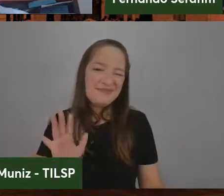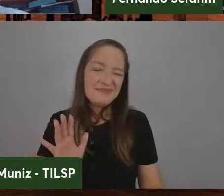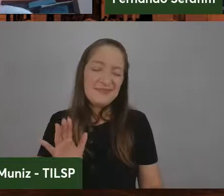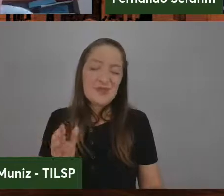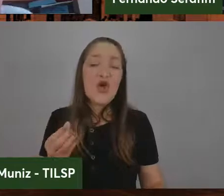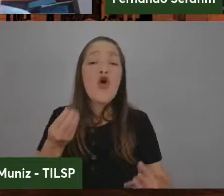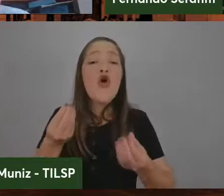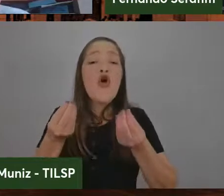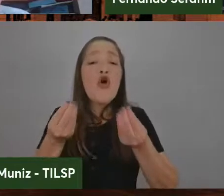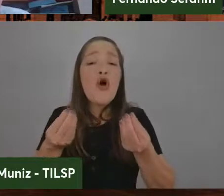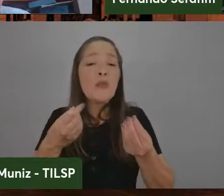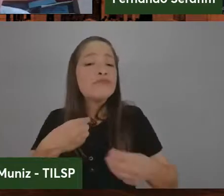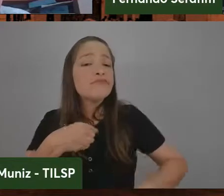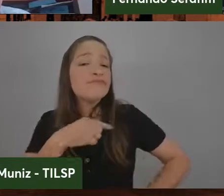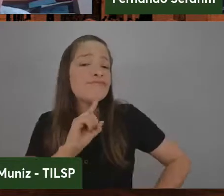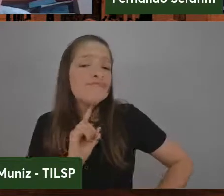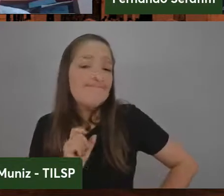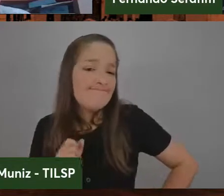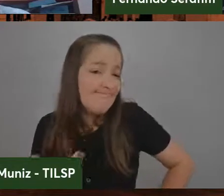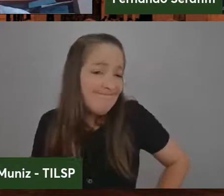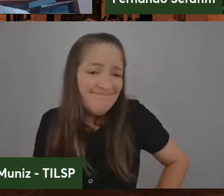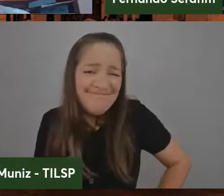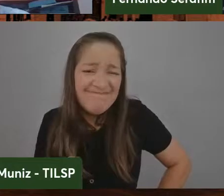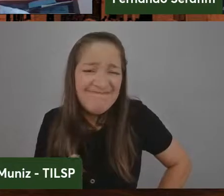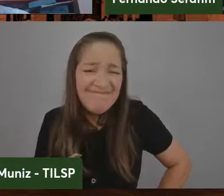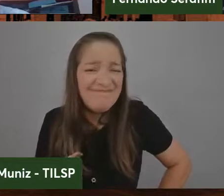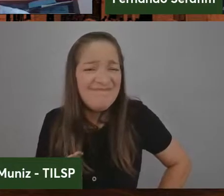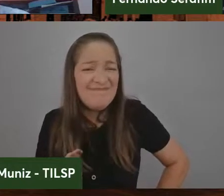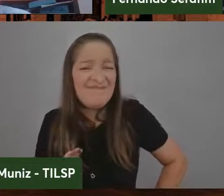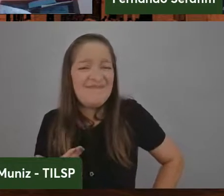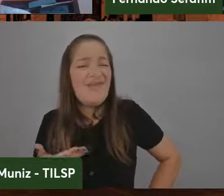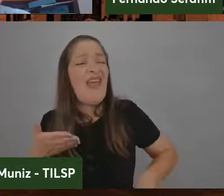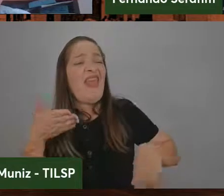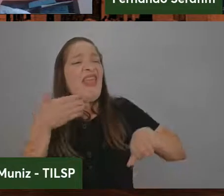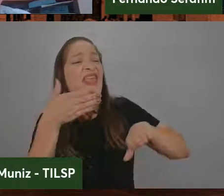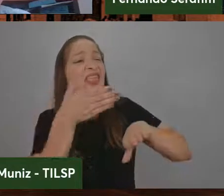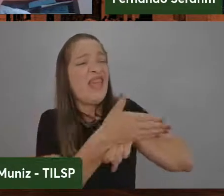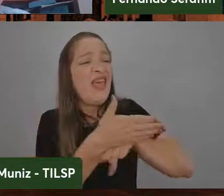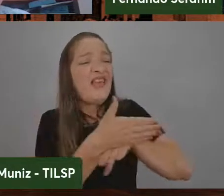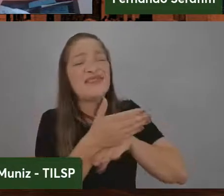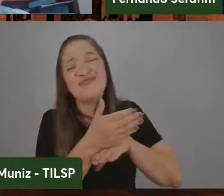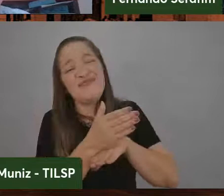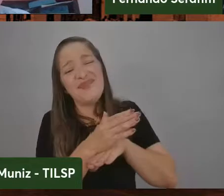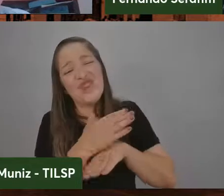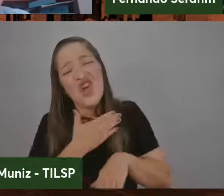ia... eu não gosto de me meter onde...